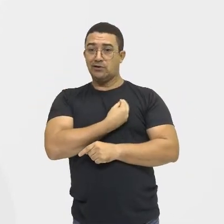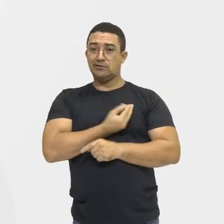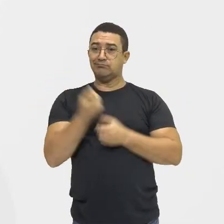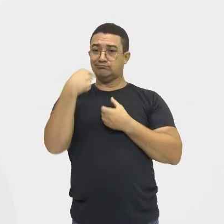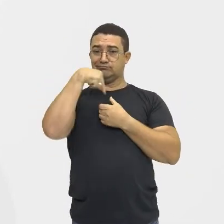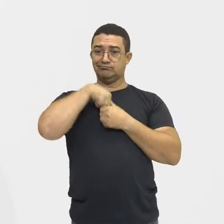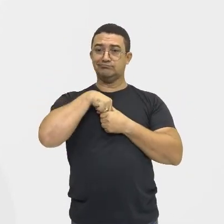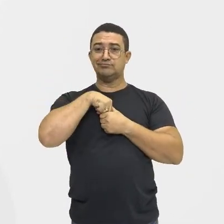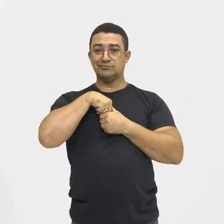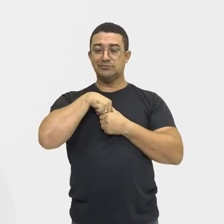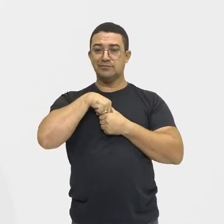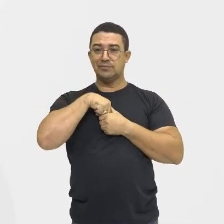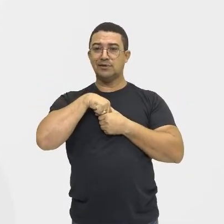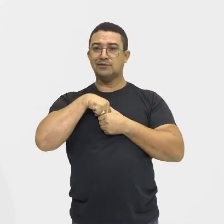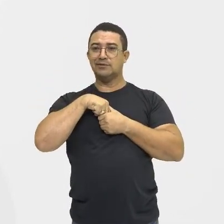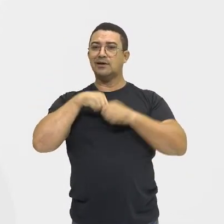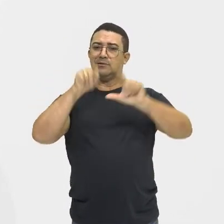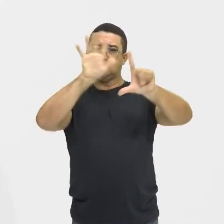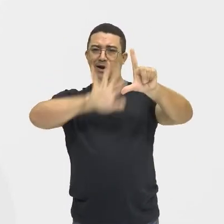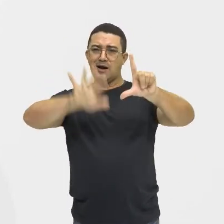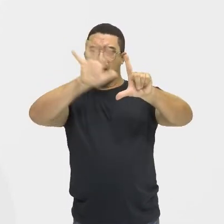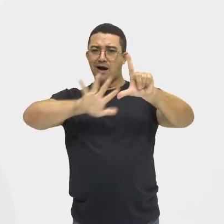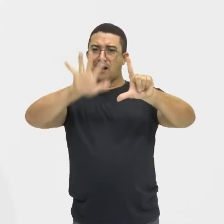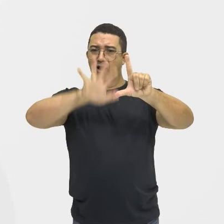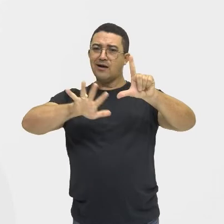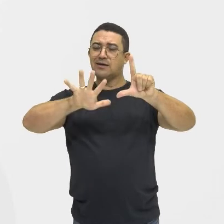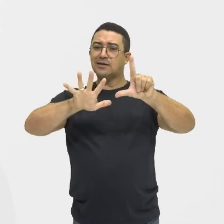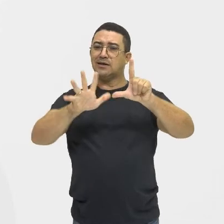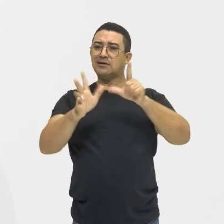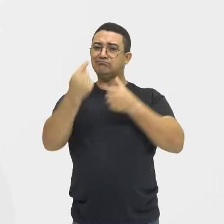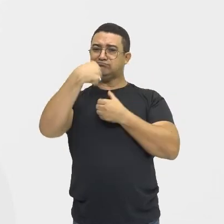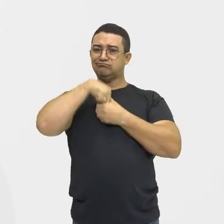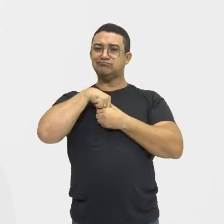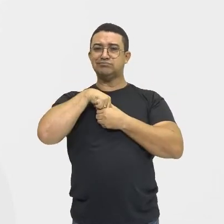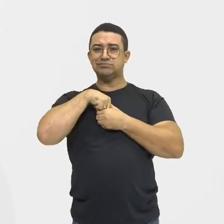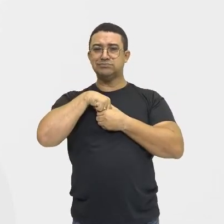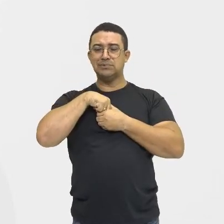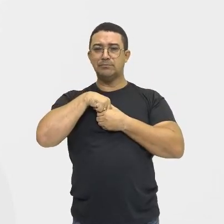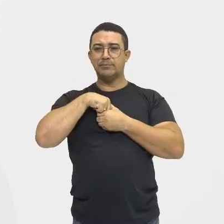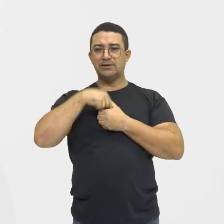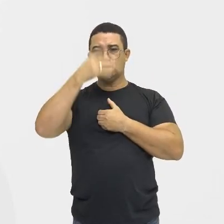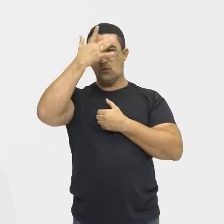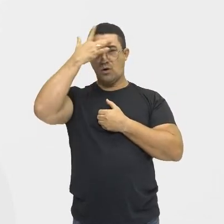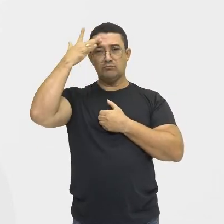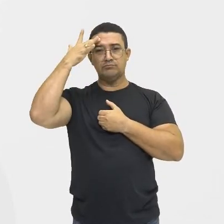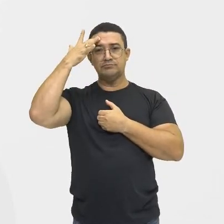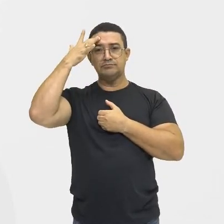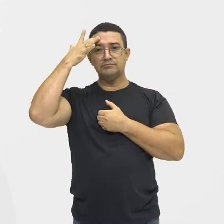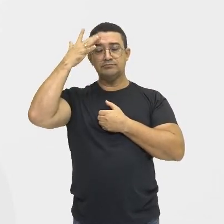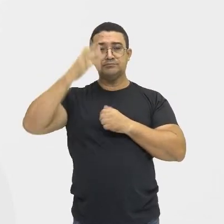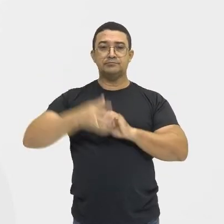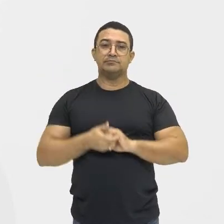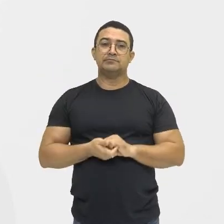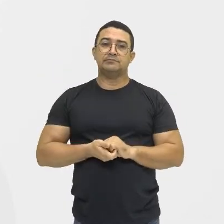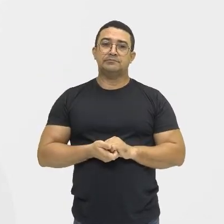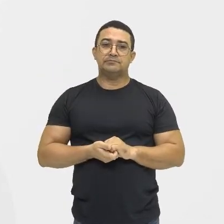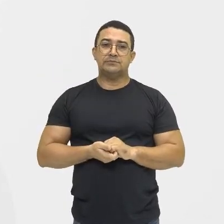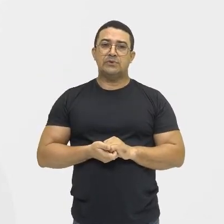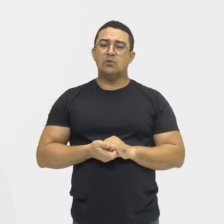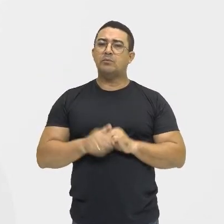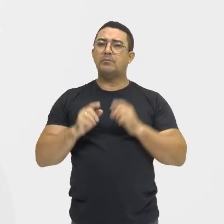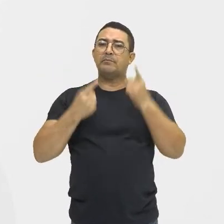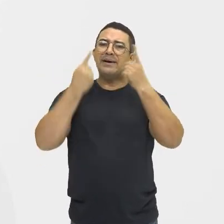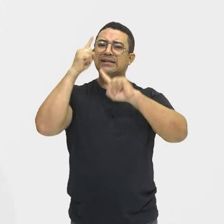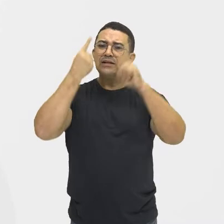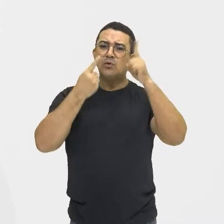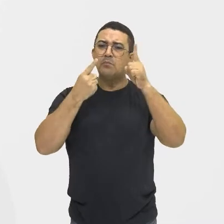interior, das imagens que vêm do fundo do ser. Então, o expressionismo ele vai trabalhar com o íntimo, com a